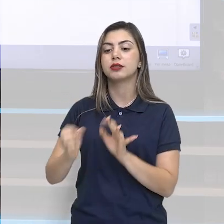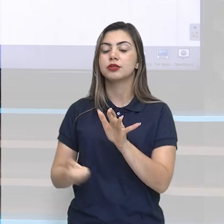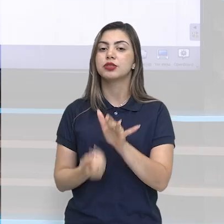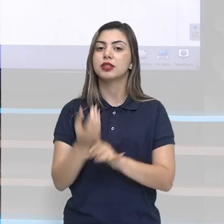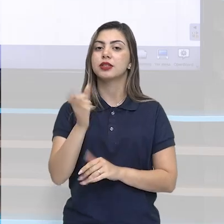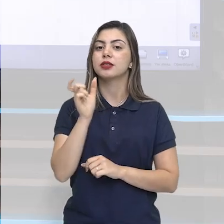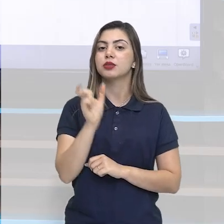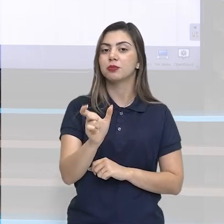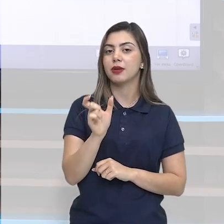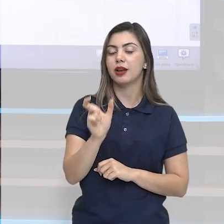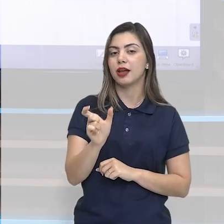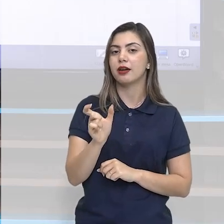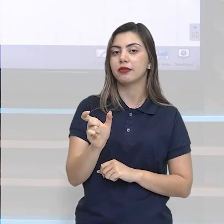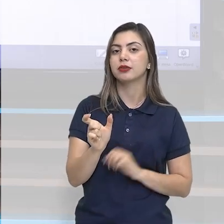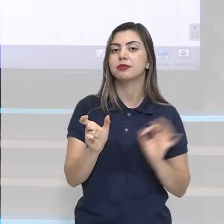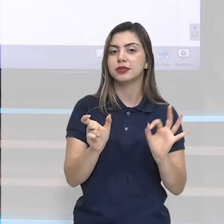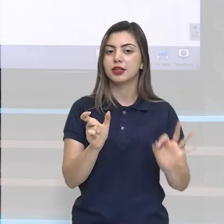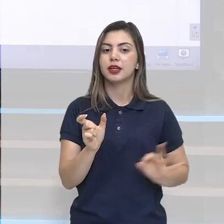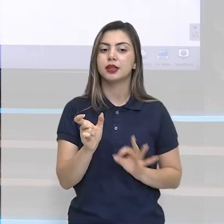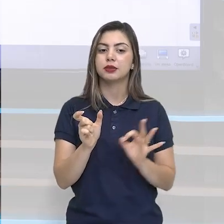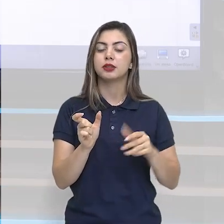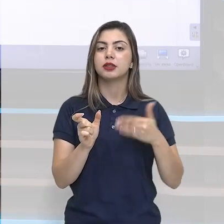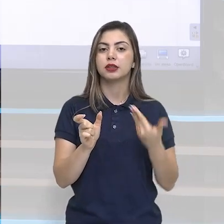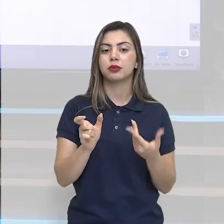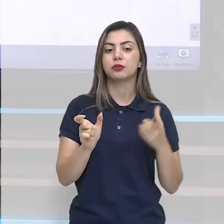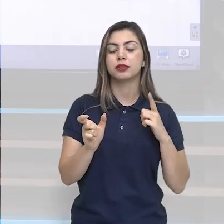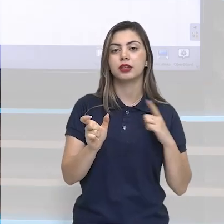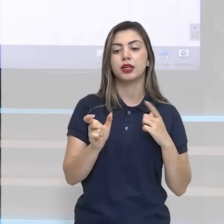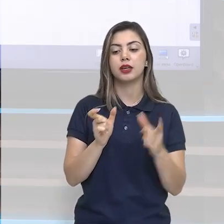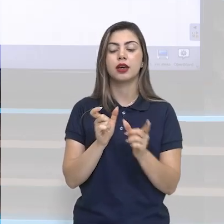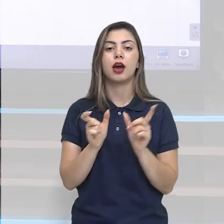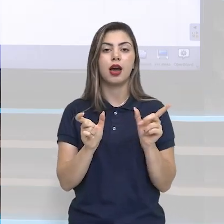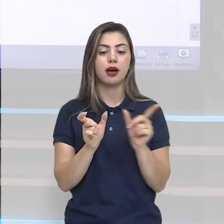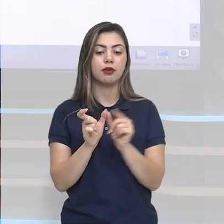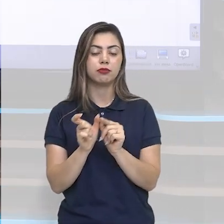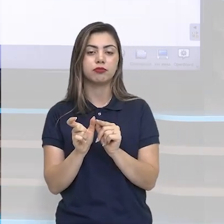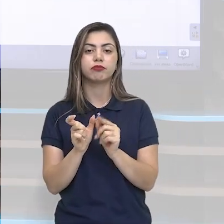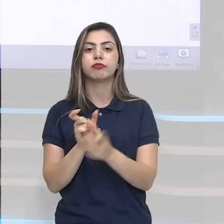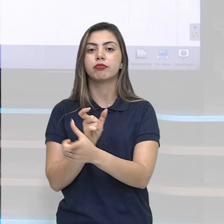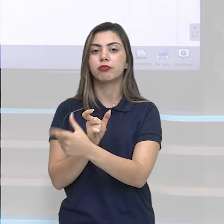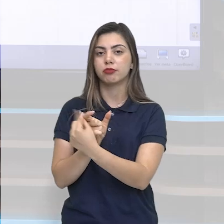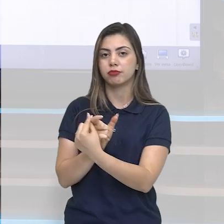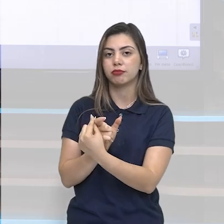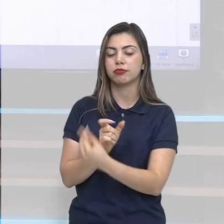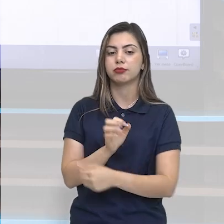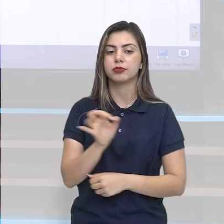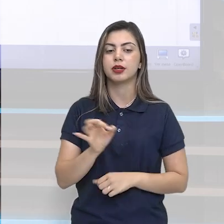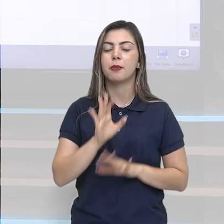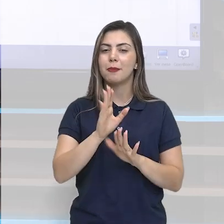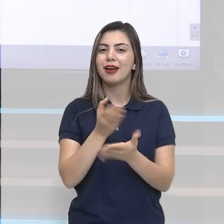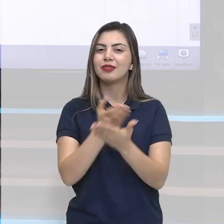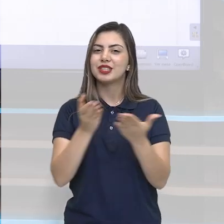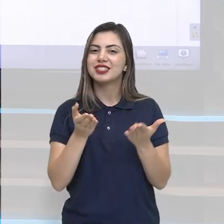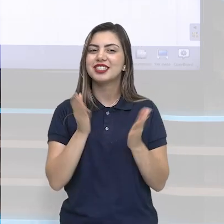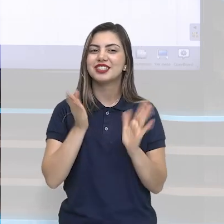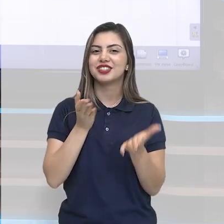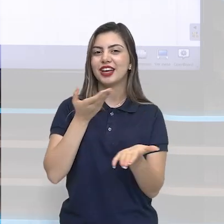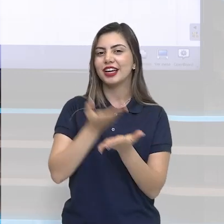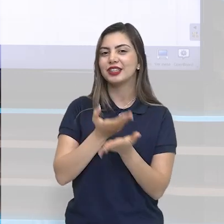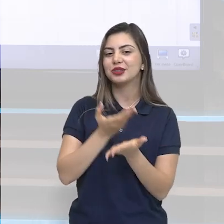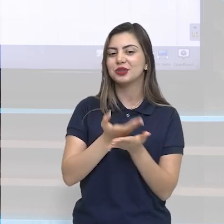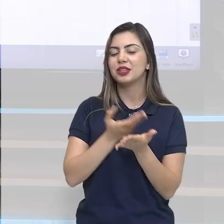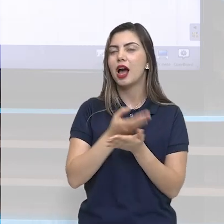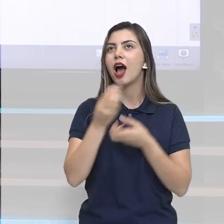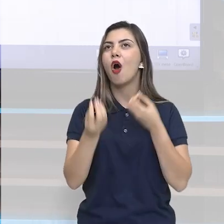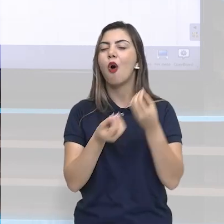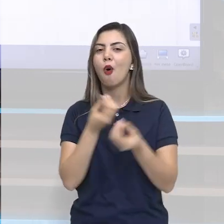nesse processo de derivação, quando eu acrescento afixos, que são prefixos e sufixos. Agora que você entendeu